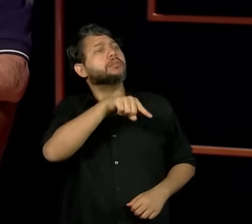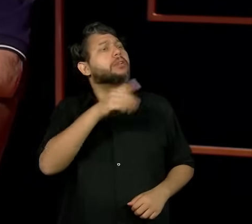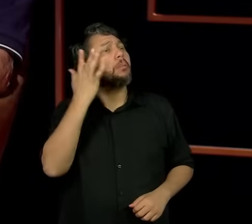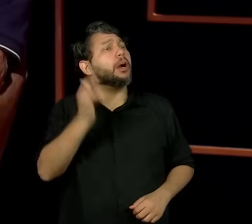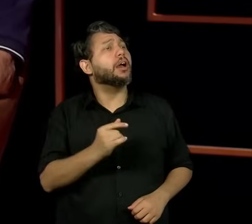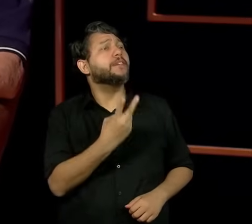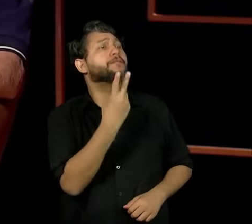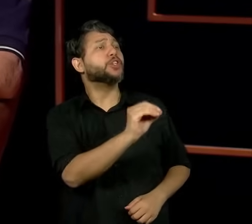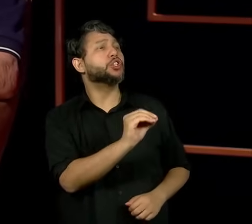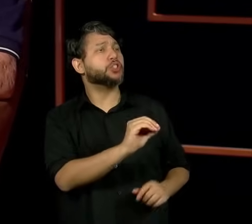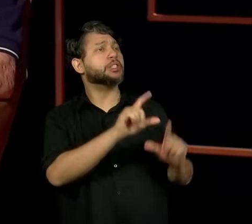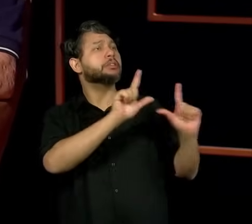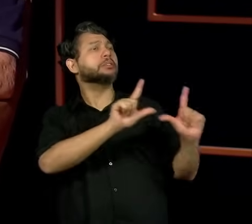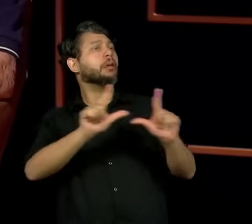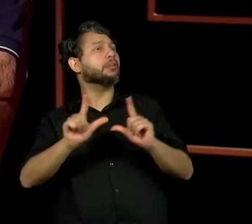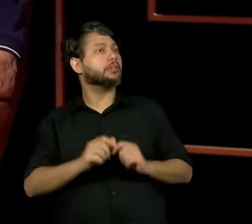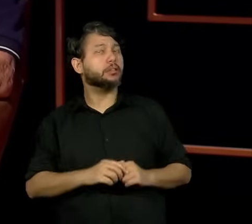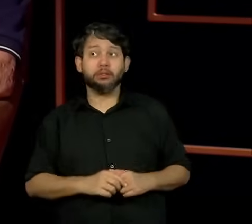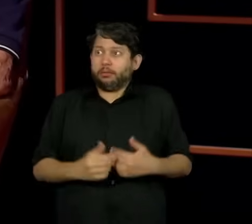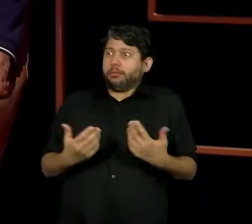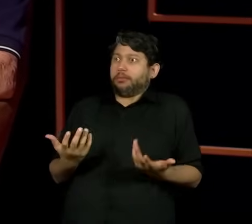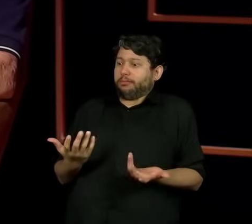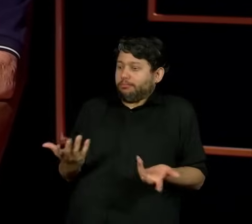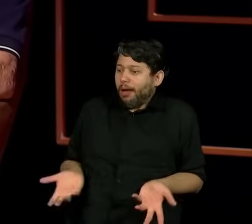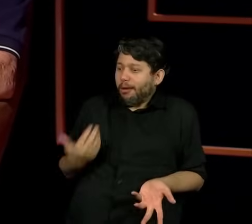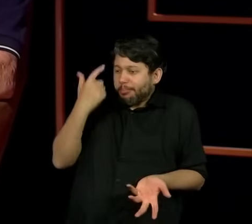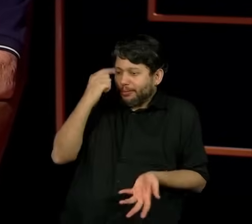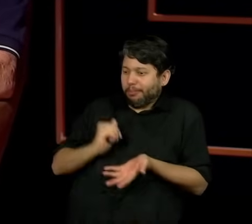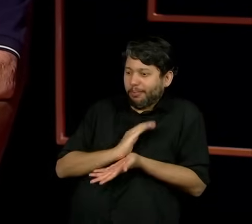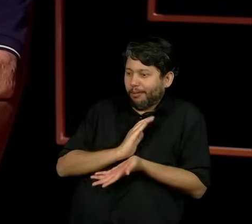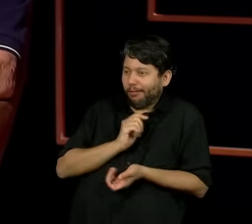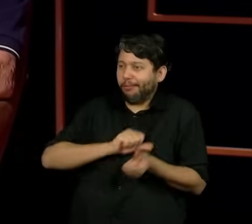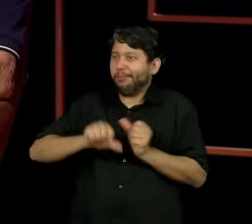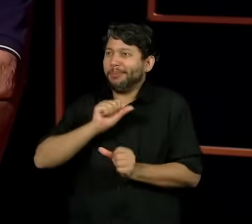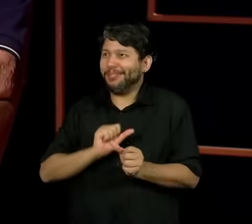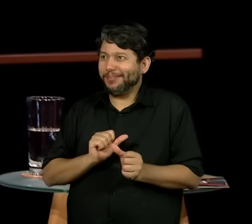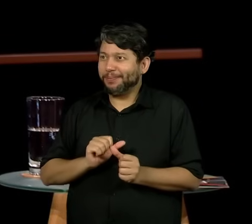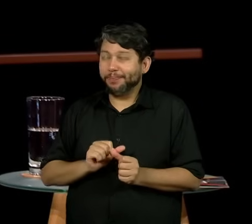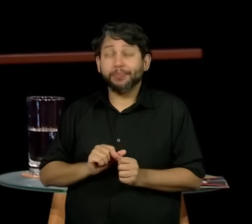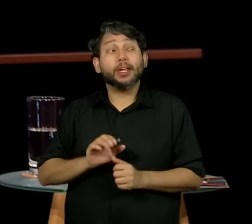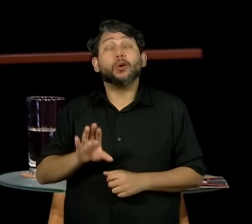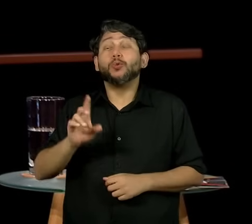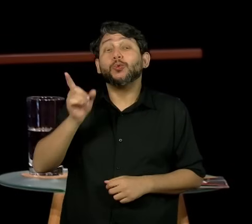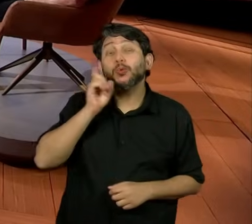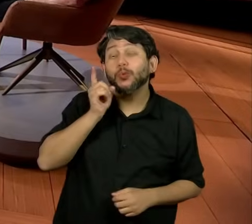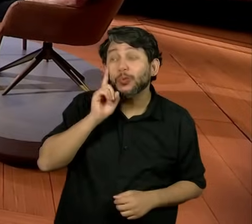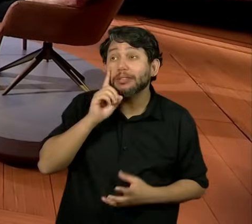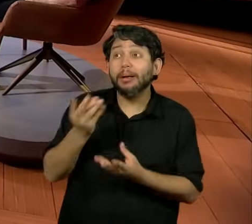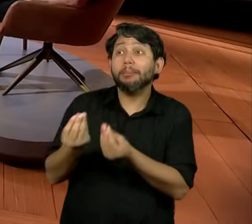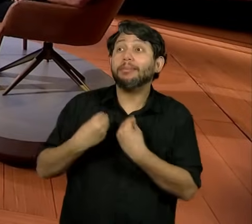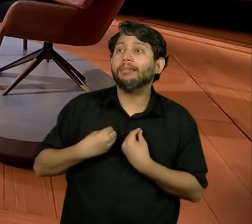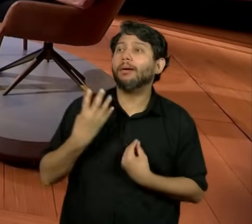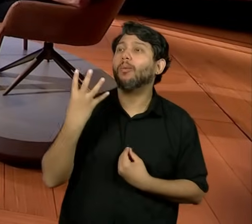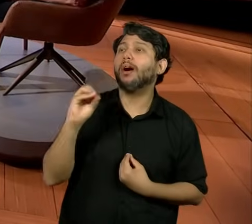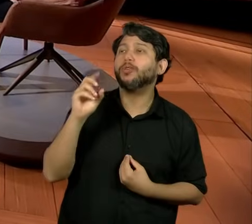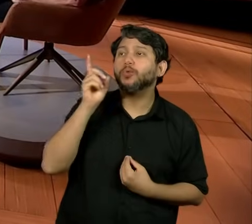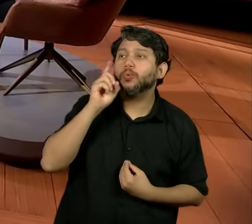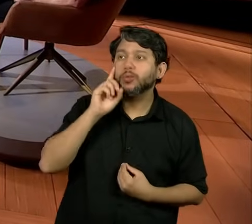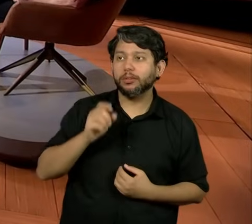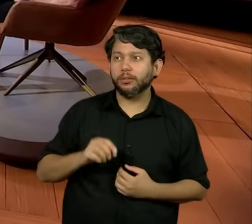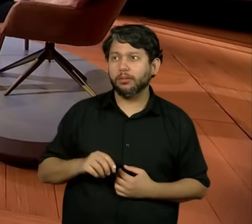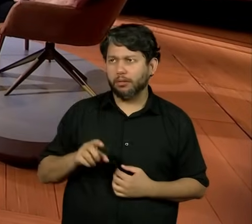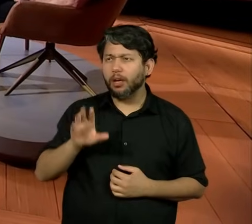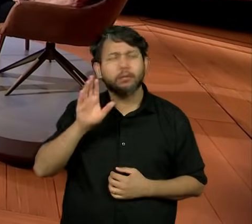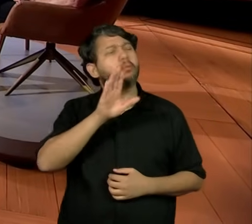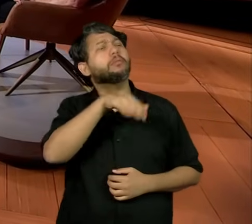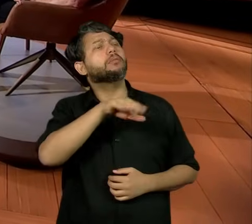Eu fui e fiz as 20 cenas. E aí eu dirigia 40 cenas por dia. De vez em quando ele falava assim, Jacques,